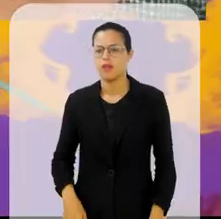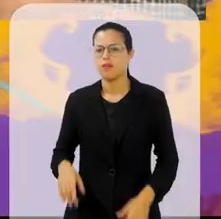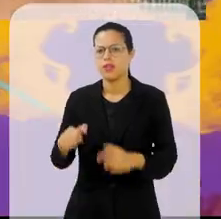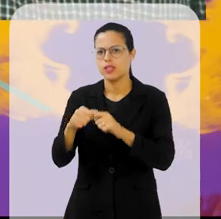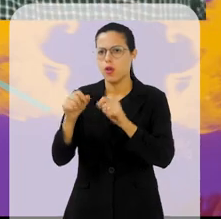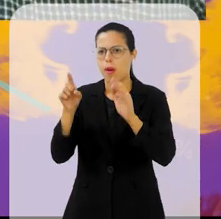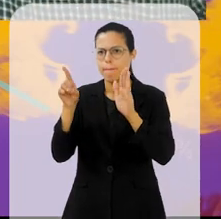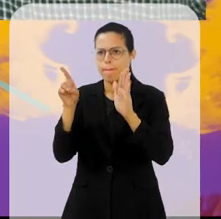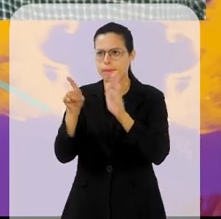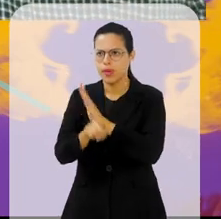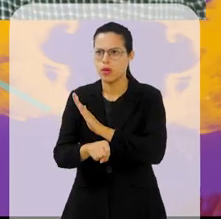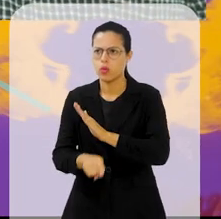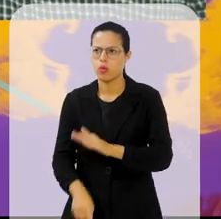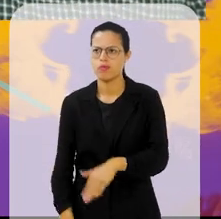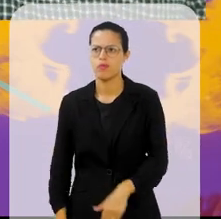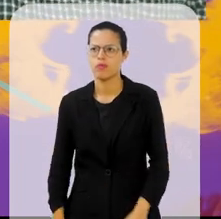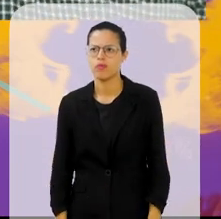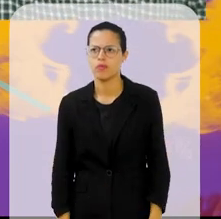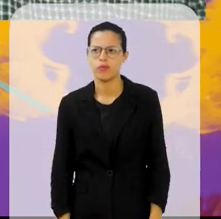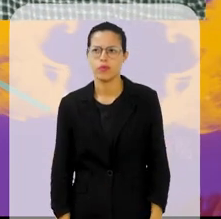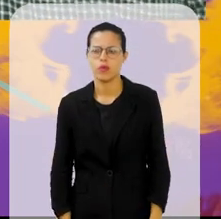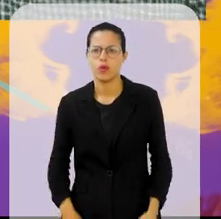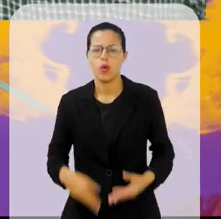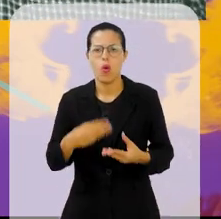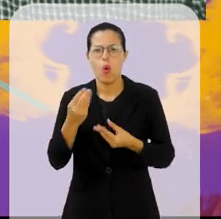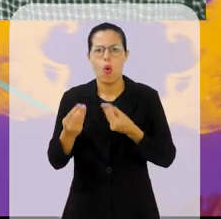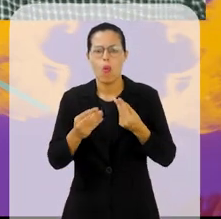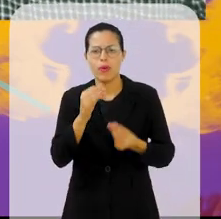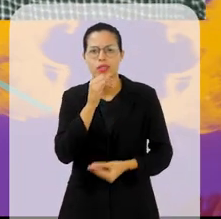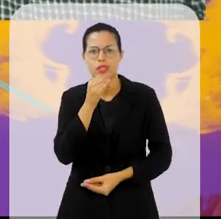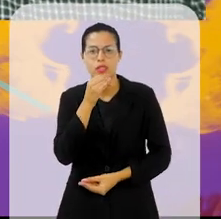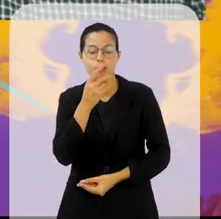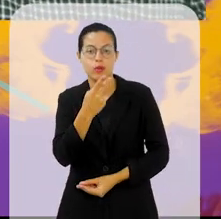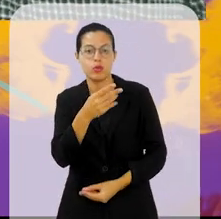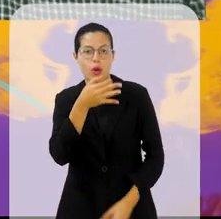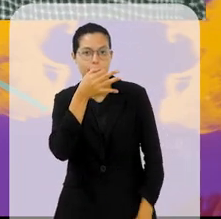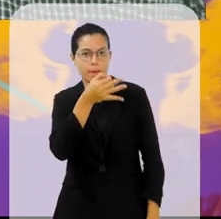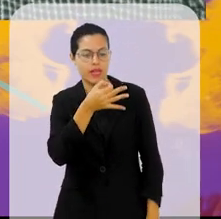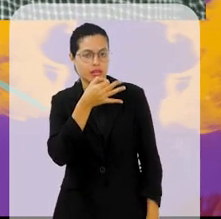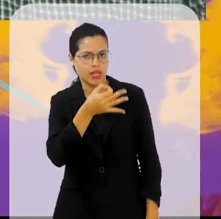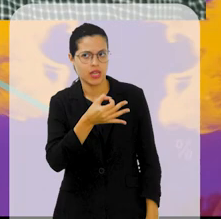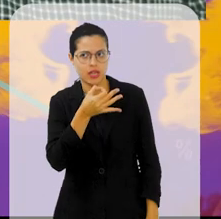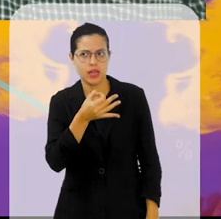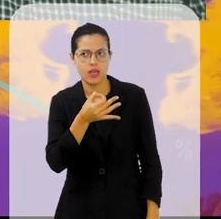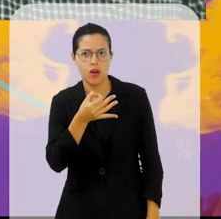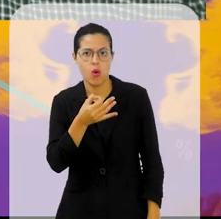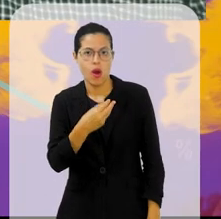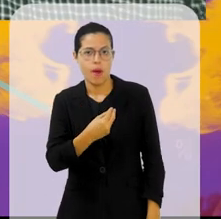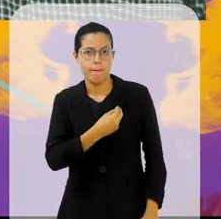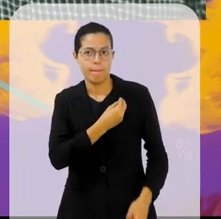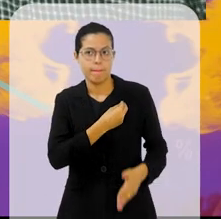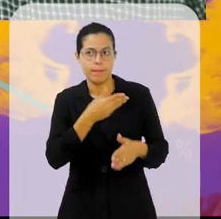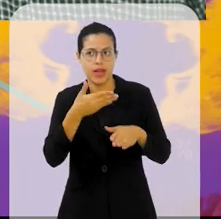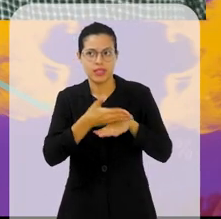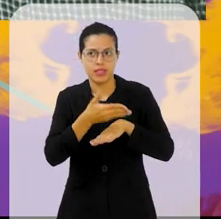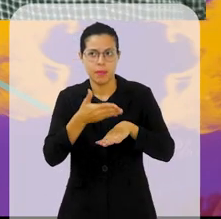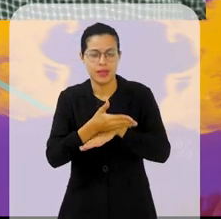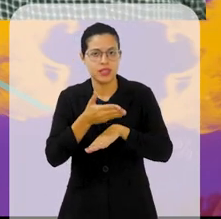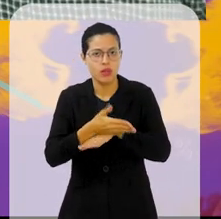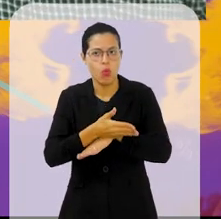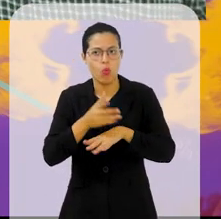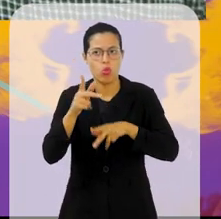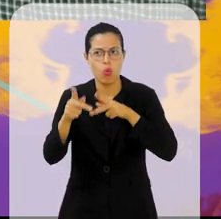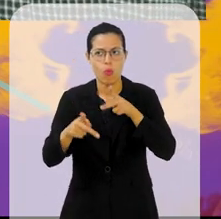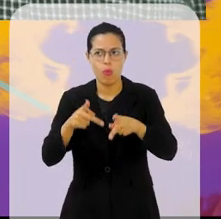me permite, Rui, deixa eu fazer uma pergunta para o deputado. À vontade, pode perguntar. Como é que fica, por exemplo, na sua opinião, a questão que envolve a participação do